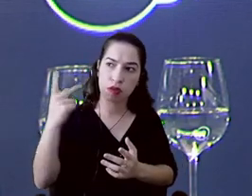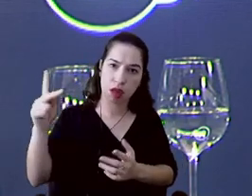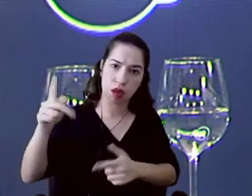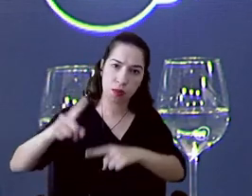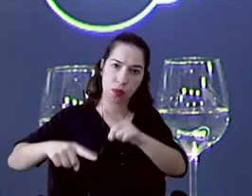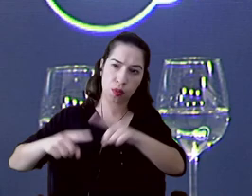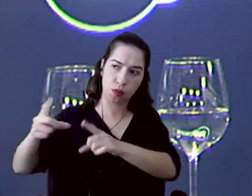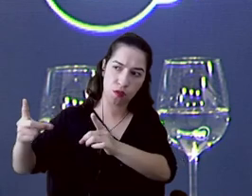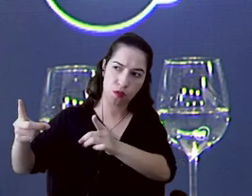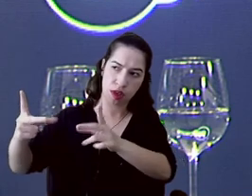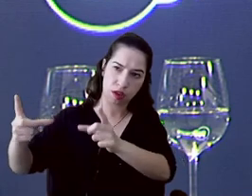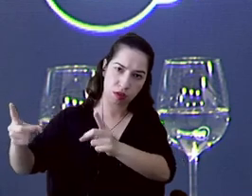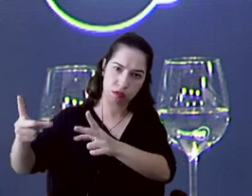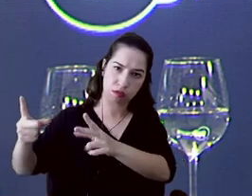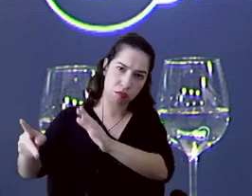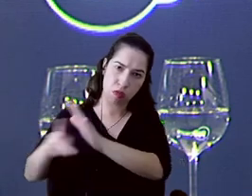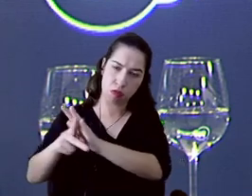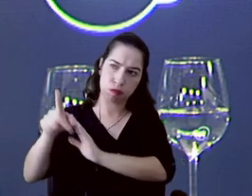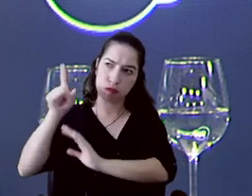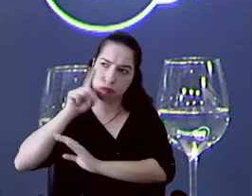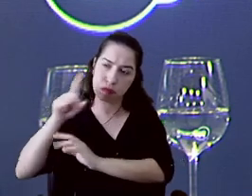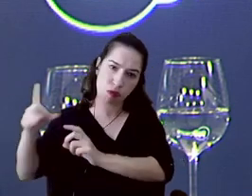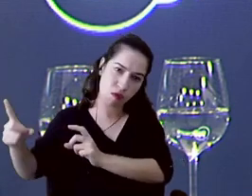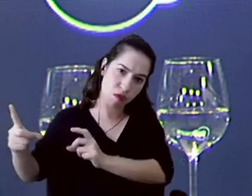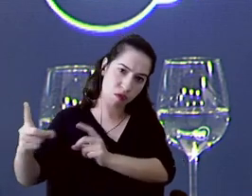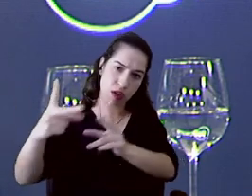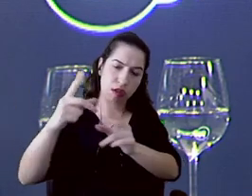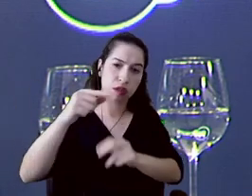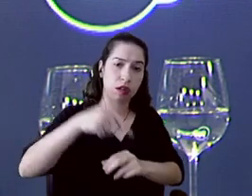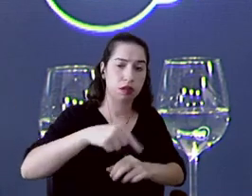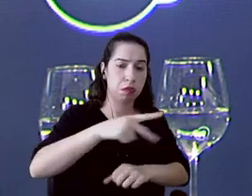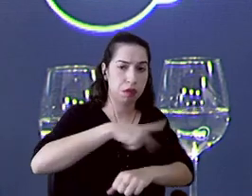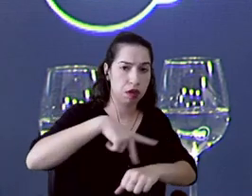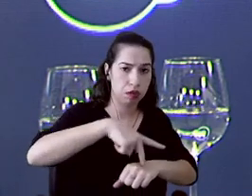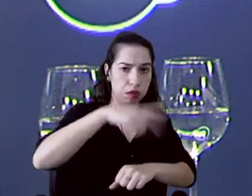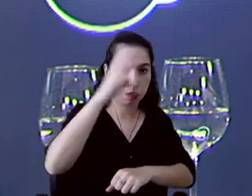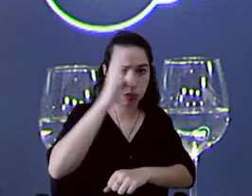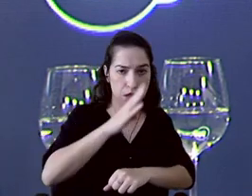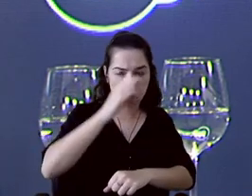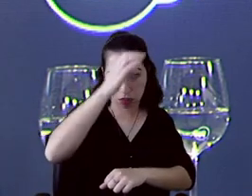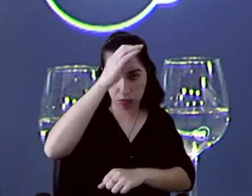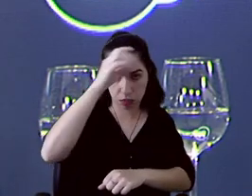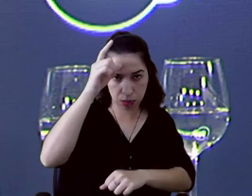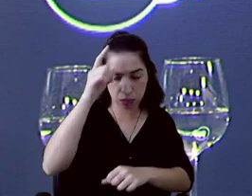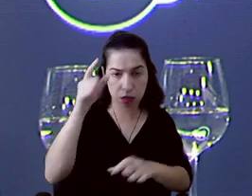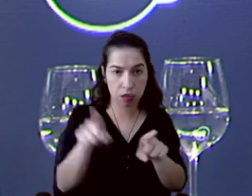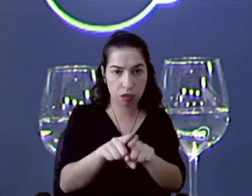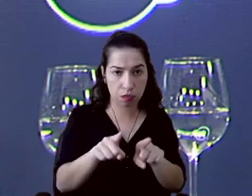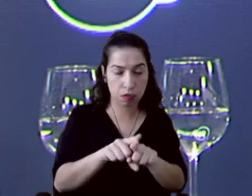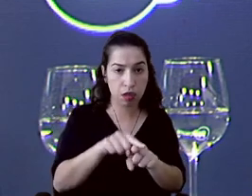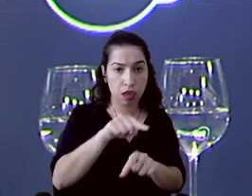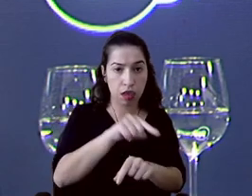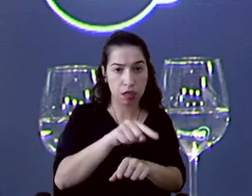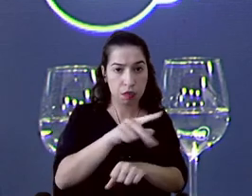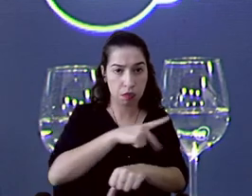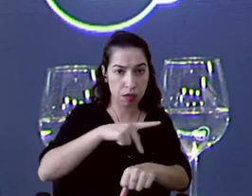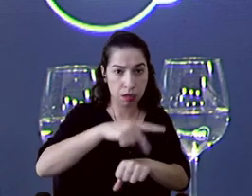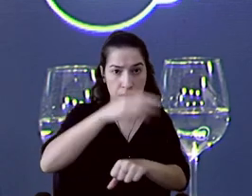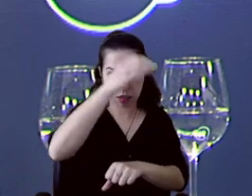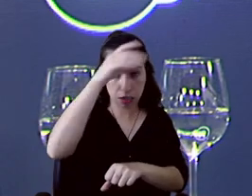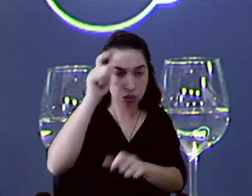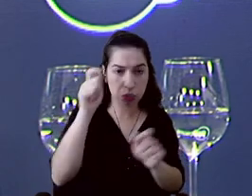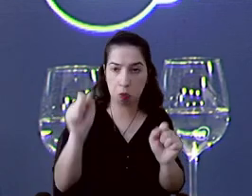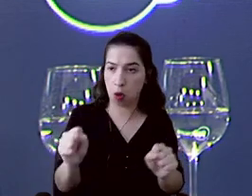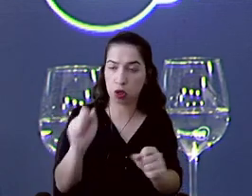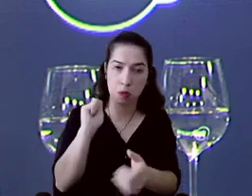americano para um consumidor brasileiro e permito que consumidor brasileiro ele paga da forma que ele quiser né e